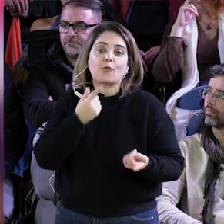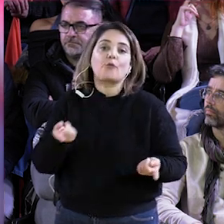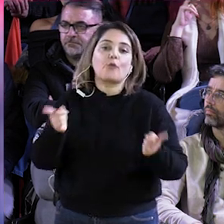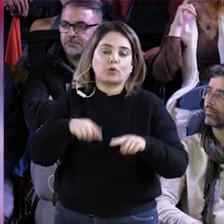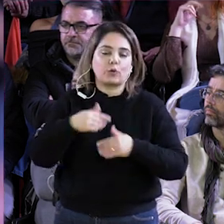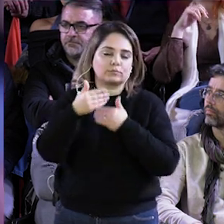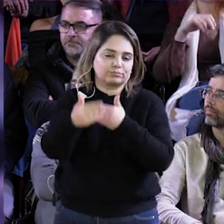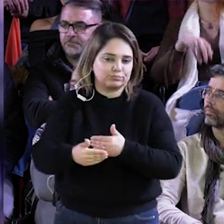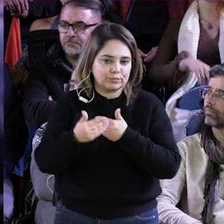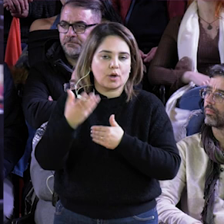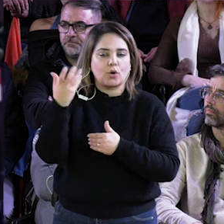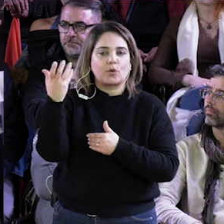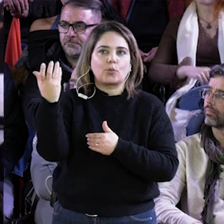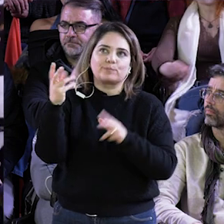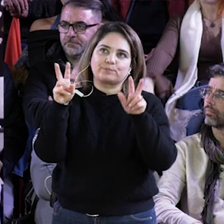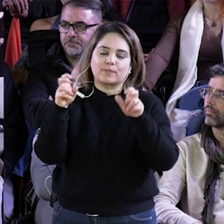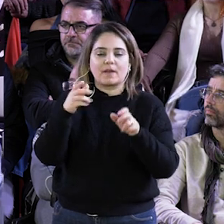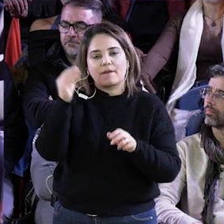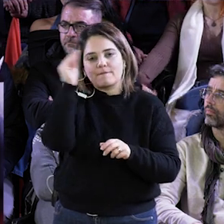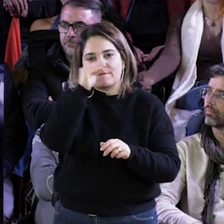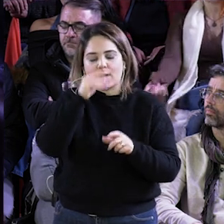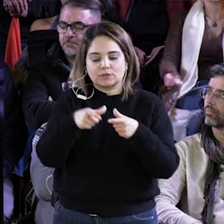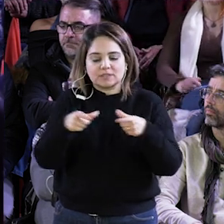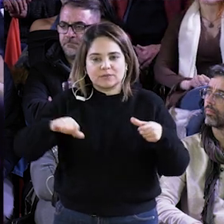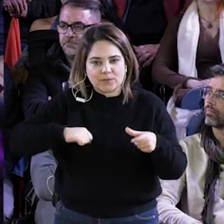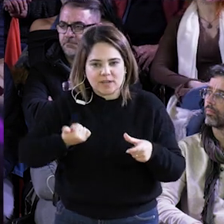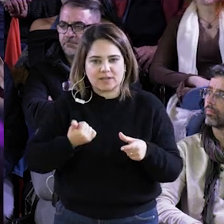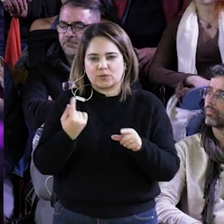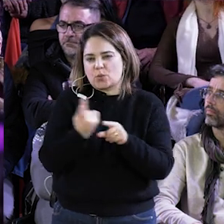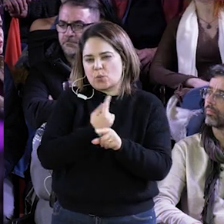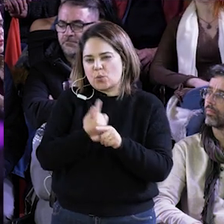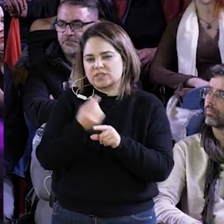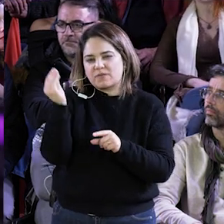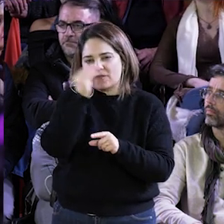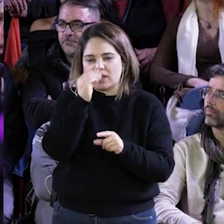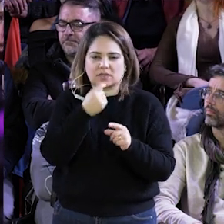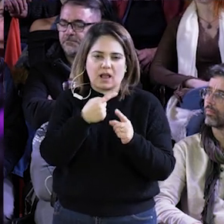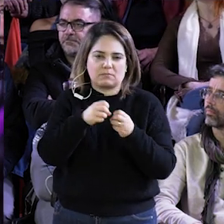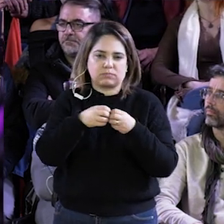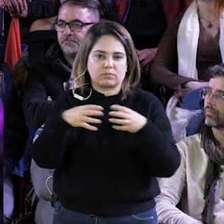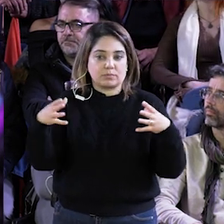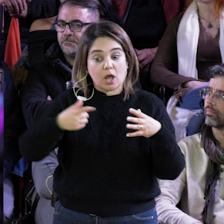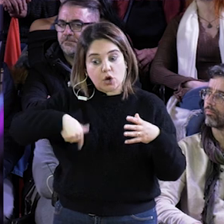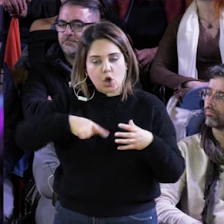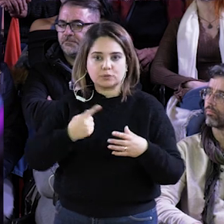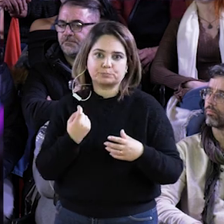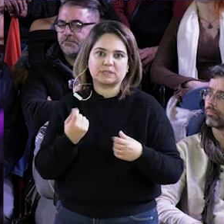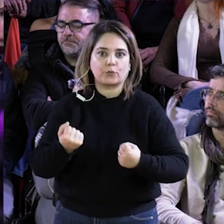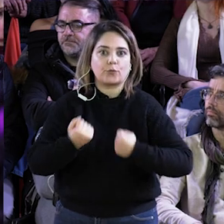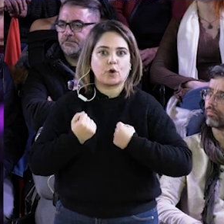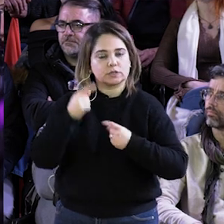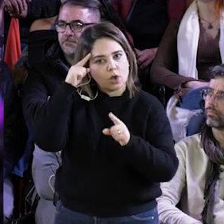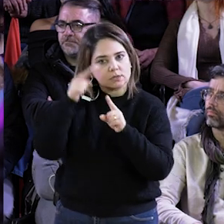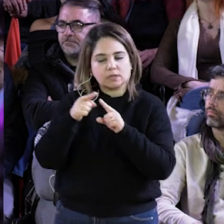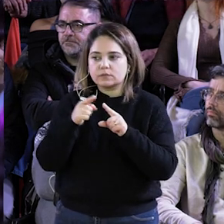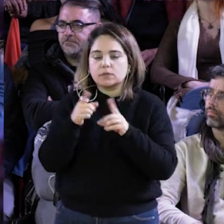precária, a cultura dos falsos recibos verdes, as manobras com o falso outsourcing. Nós queremos ter força para combater essa cultura. Queremos ter força